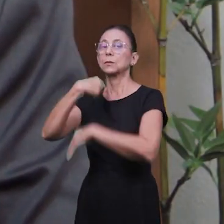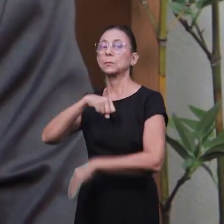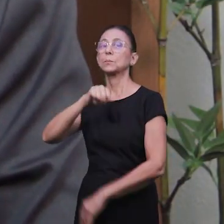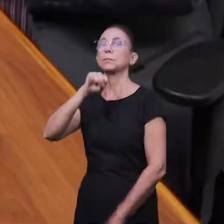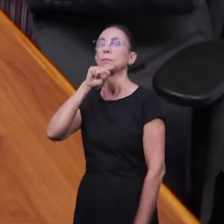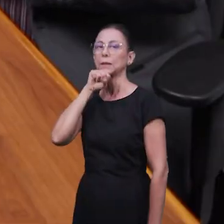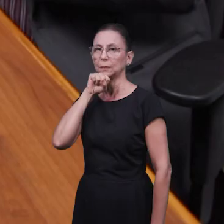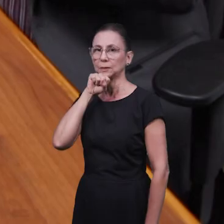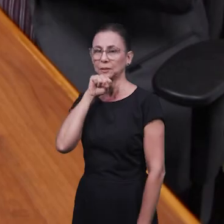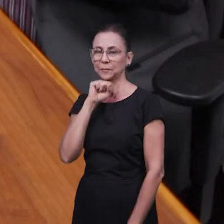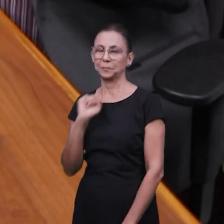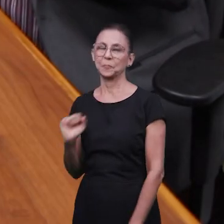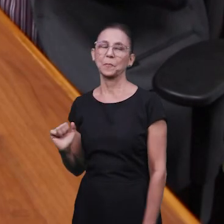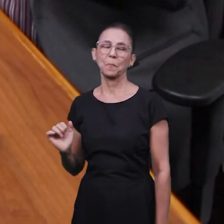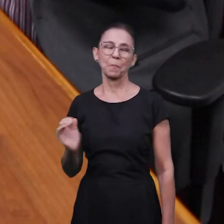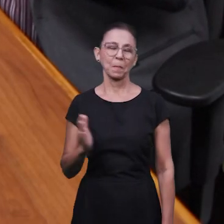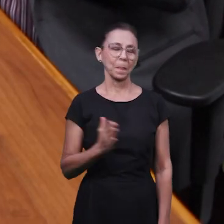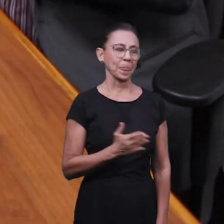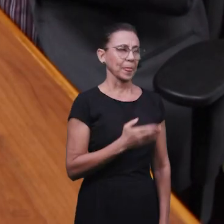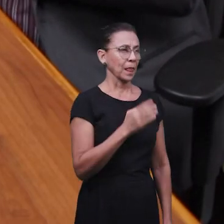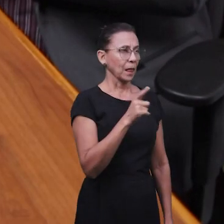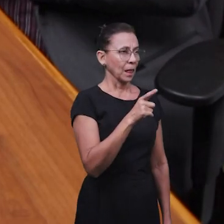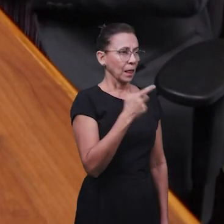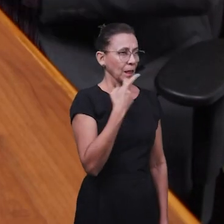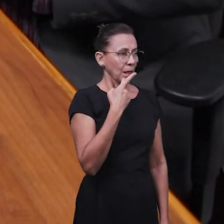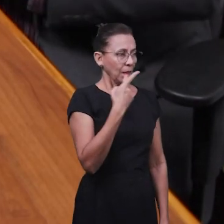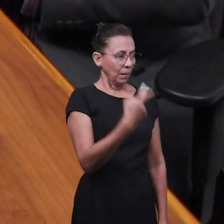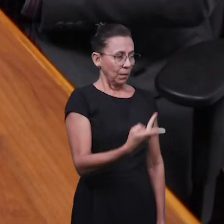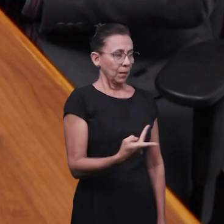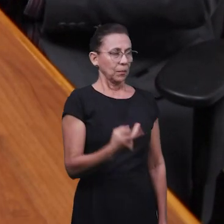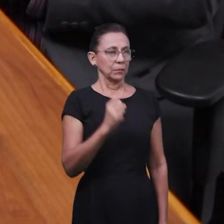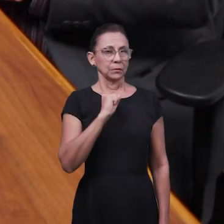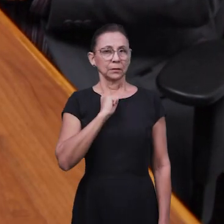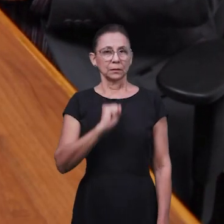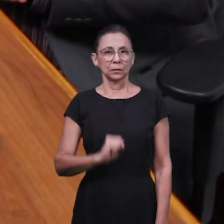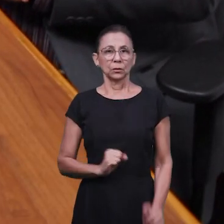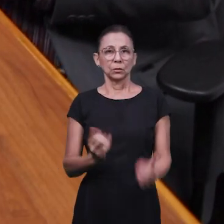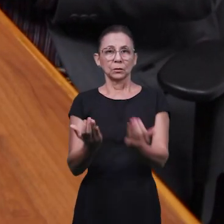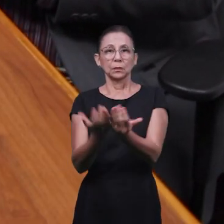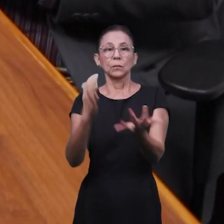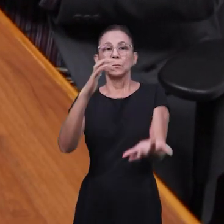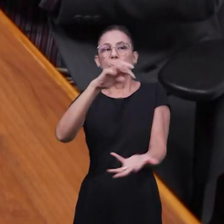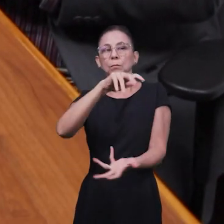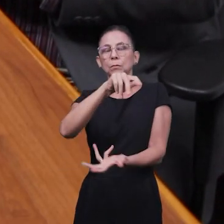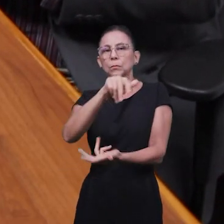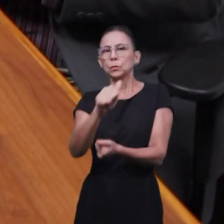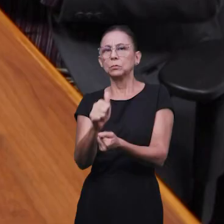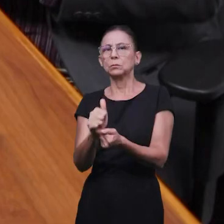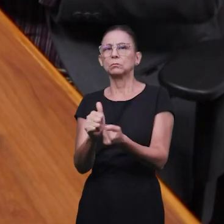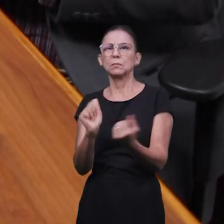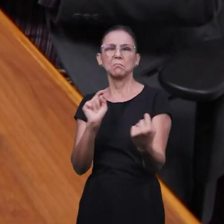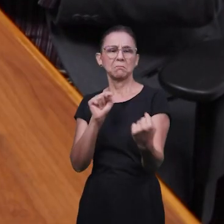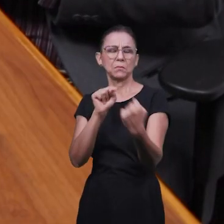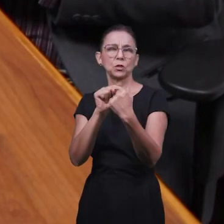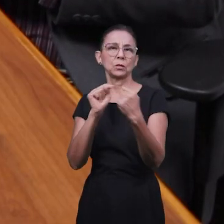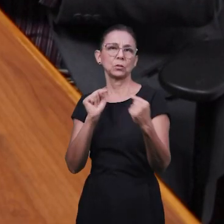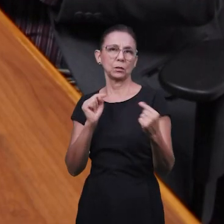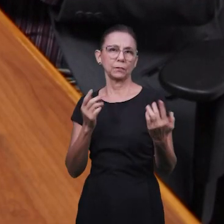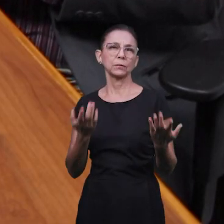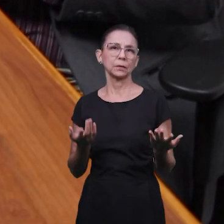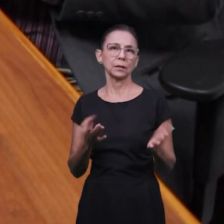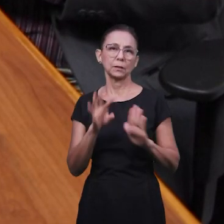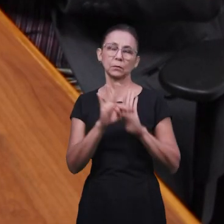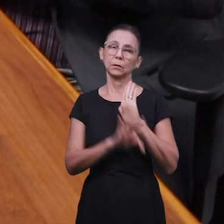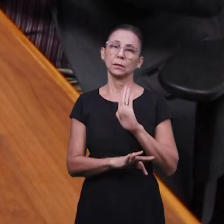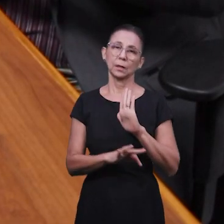mim. Monferrari, a gente está falando de sacerdócio universal do crente e esse texto ele é bem objetivo no